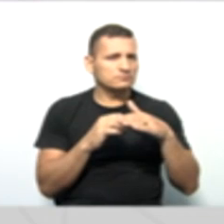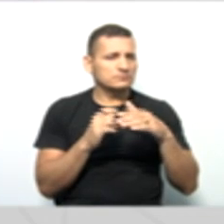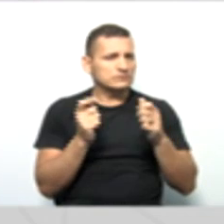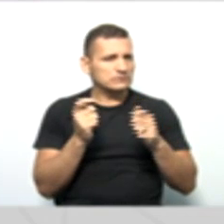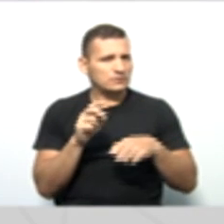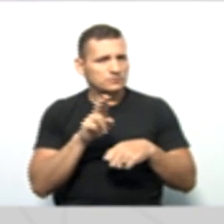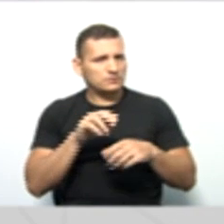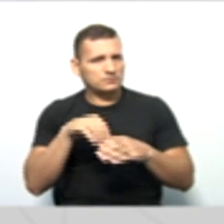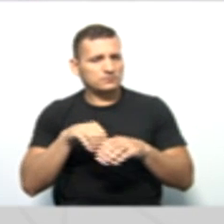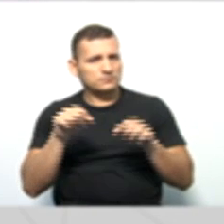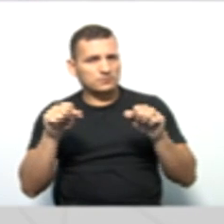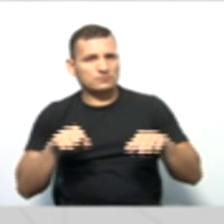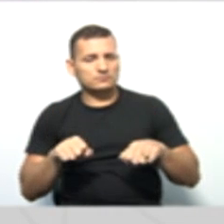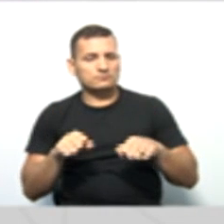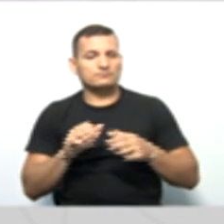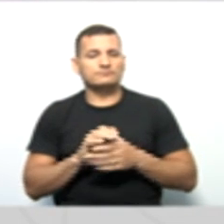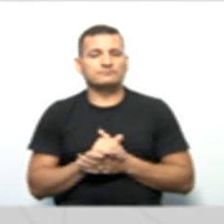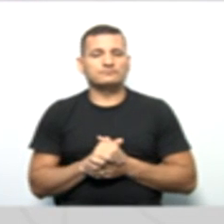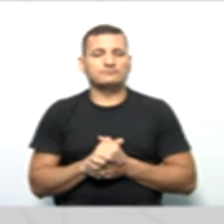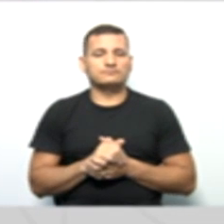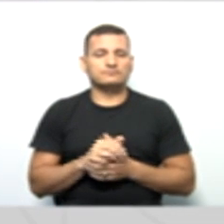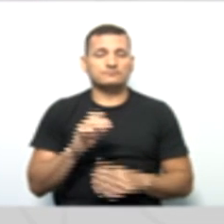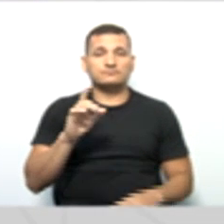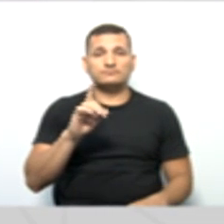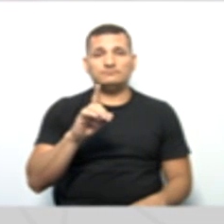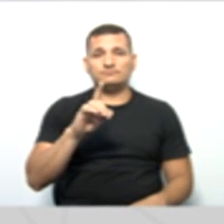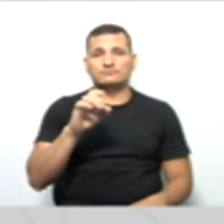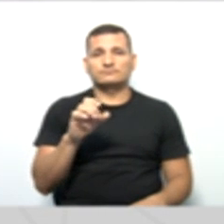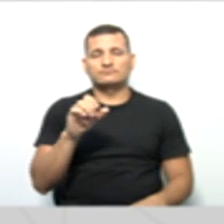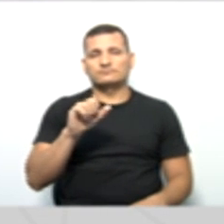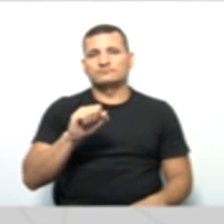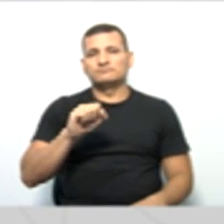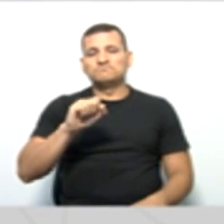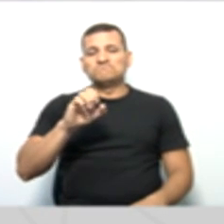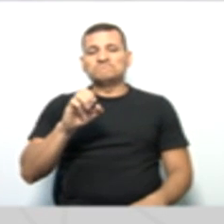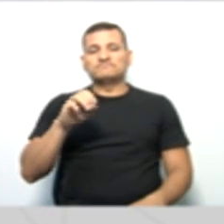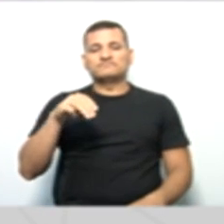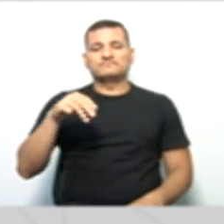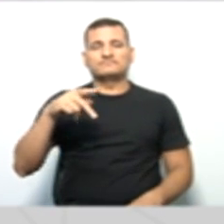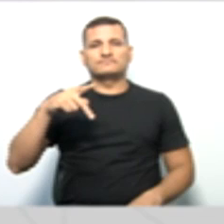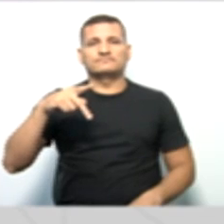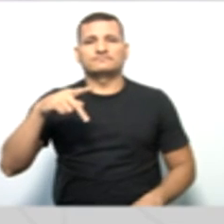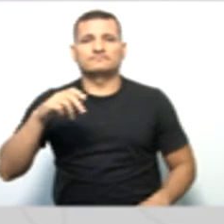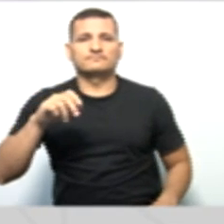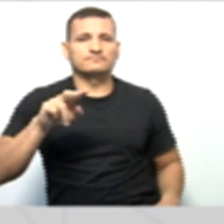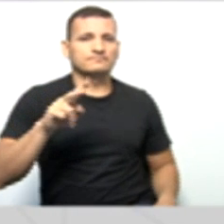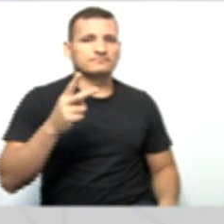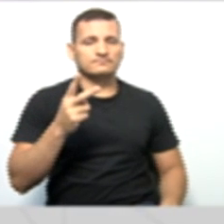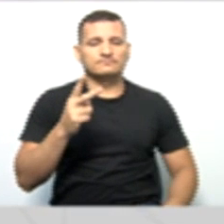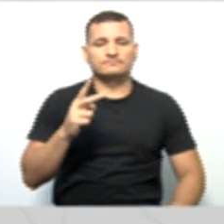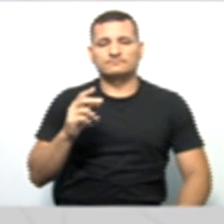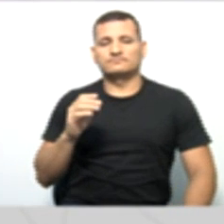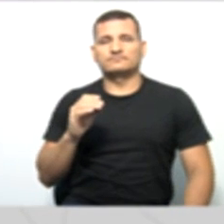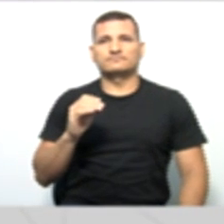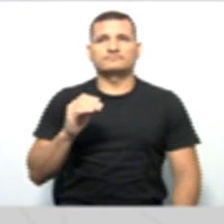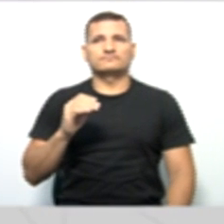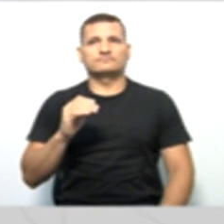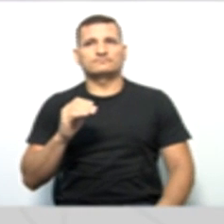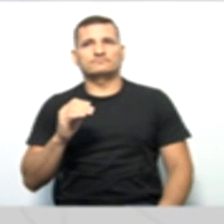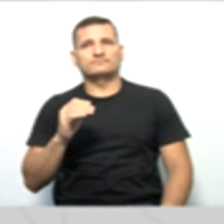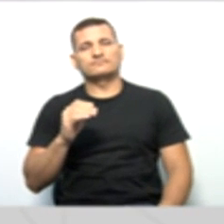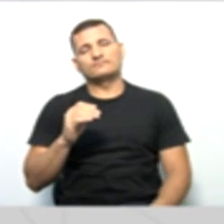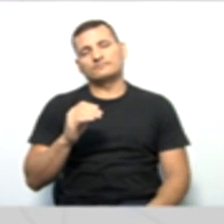confiabilidade? Desempenho, tá, gente? Ó, meu sistema, ele é rápido, ele tem um processamento